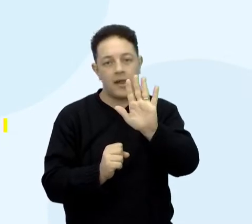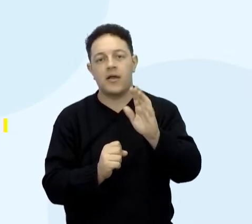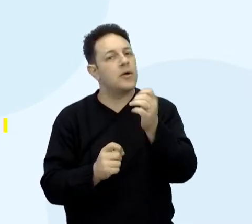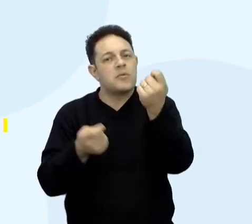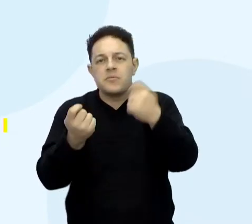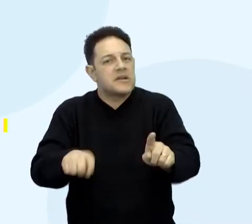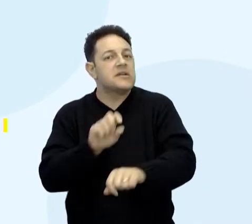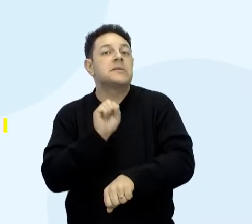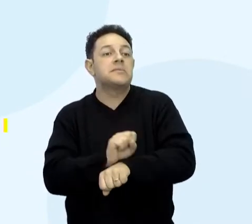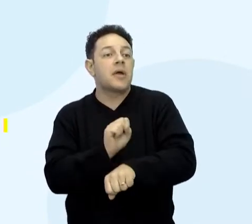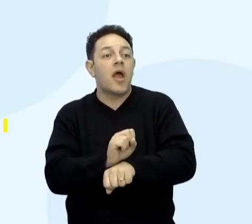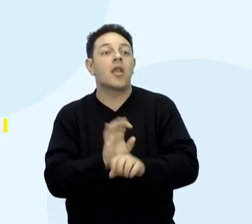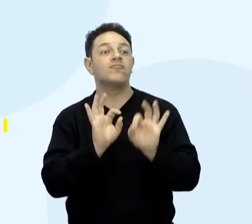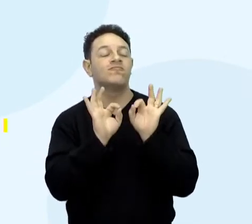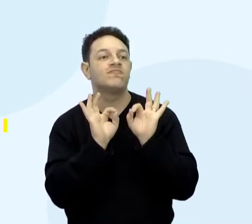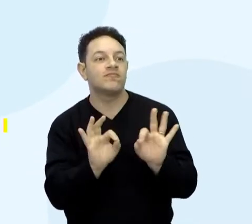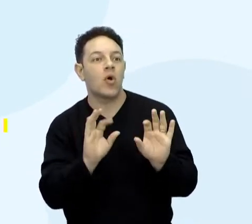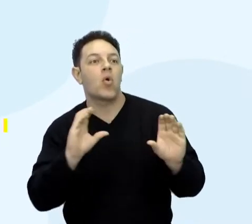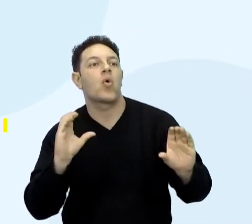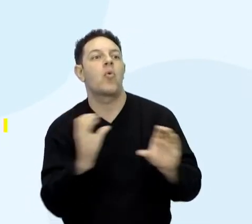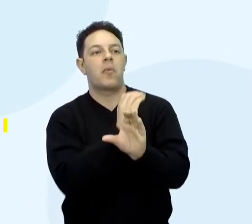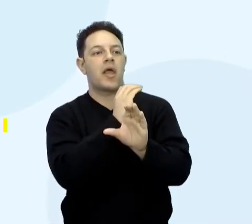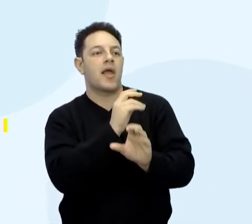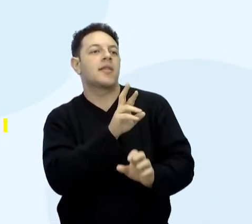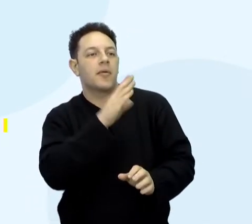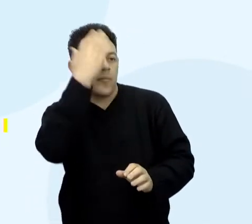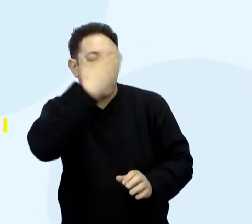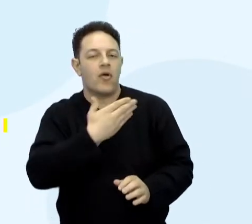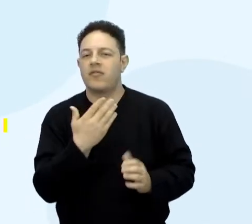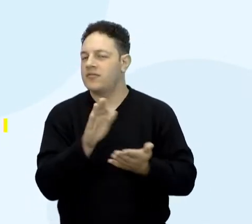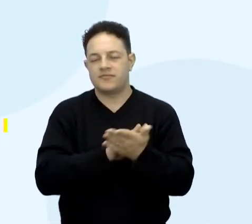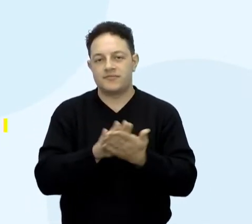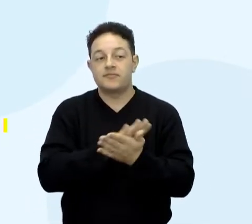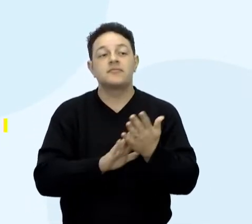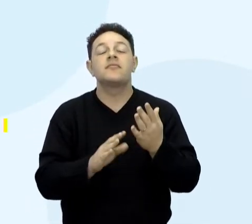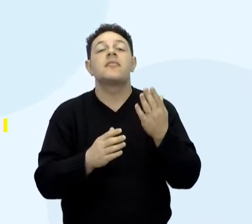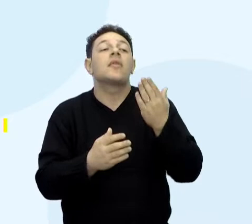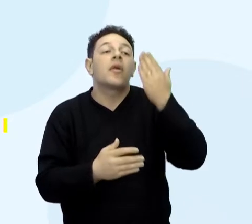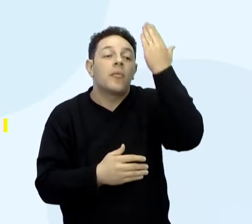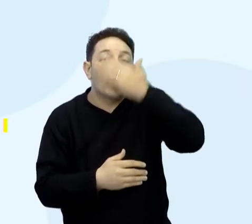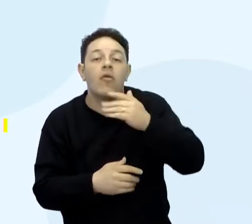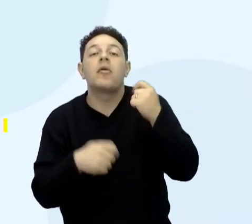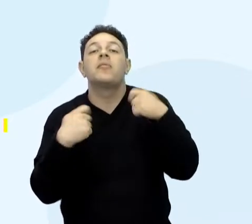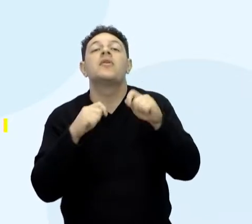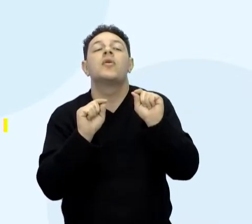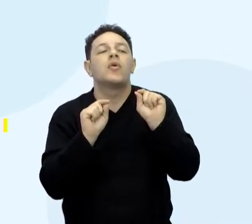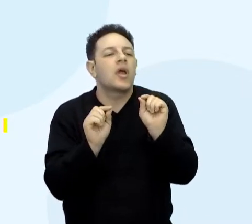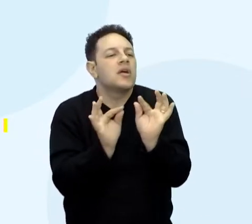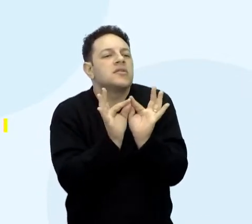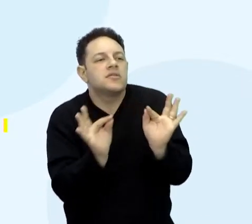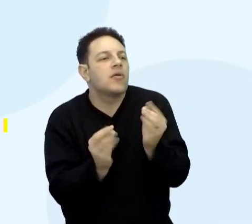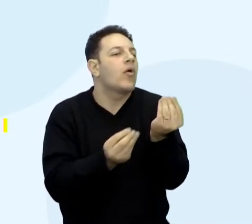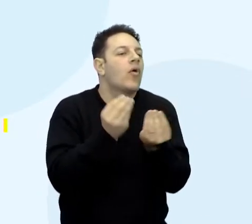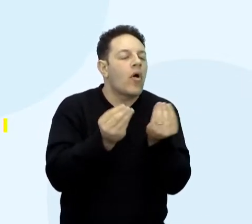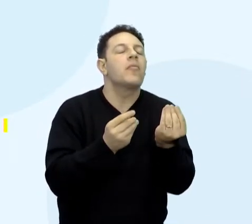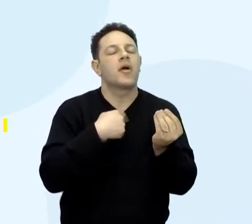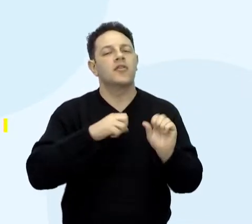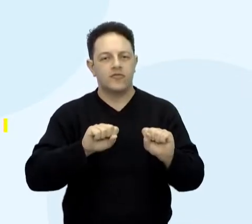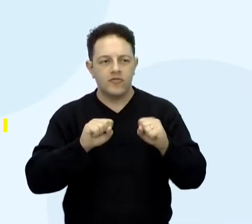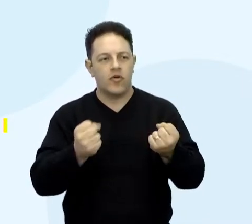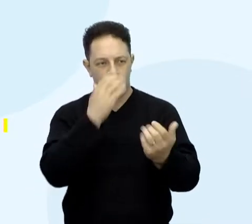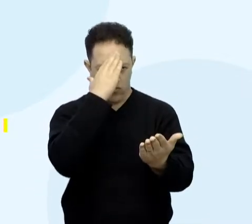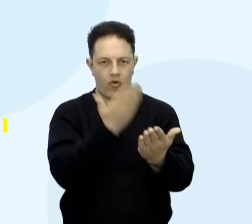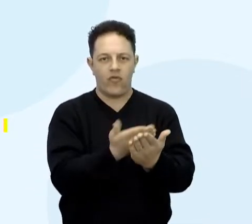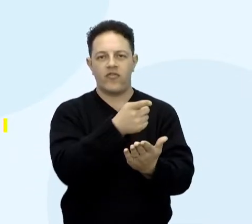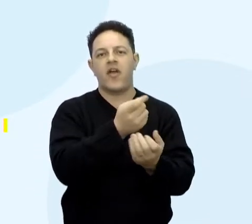preciso esperar um resultado completo. A evidência necessária deve ser a suficiente para sustentar a